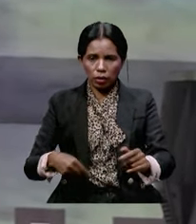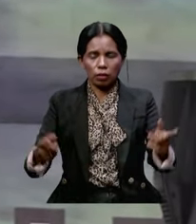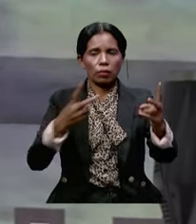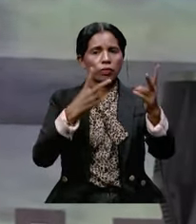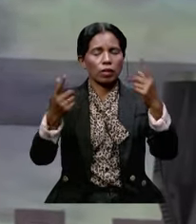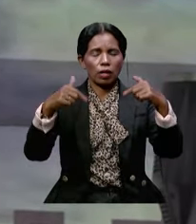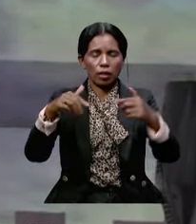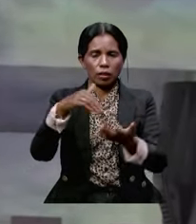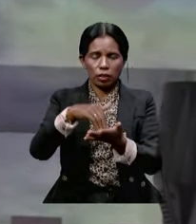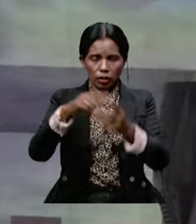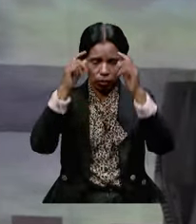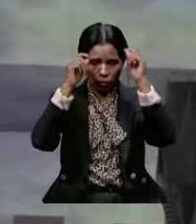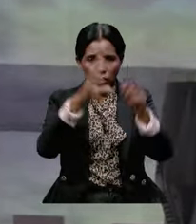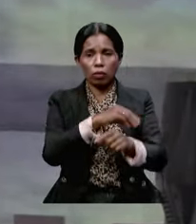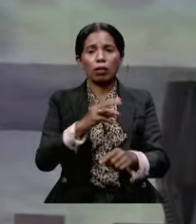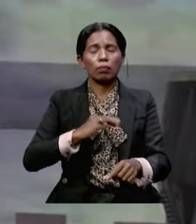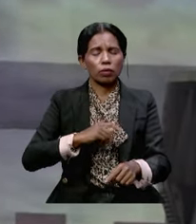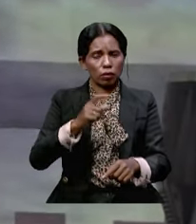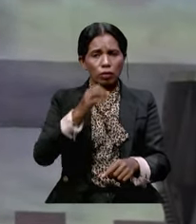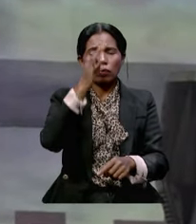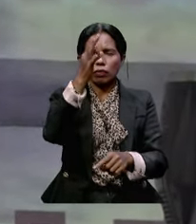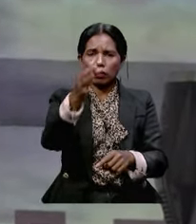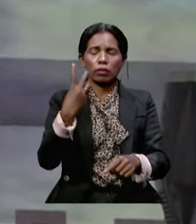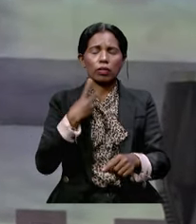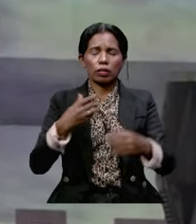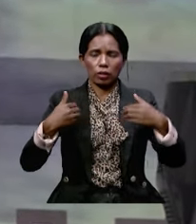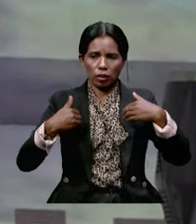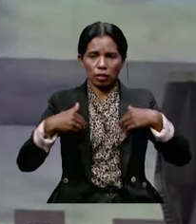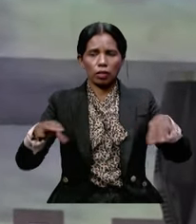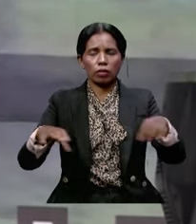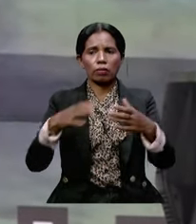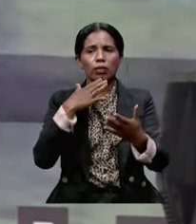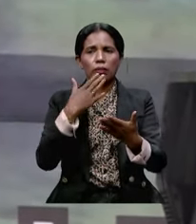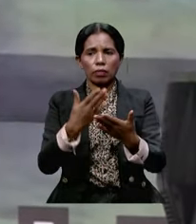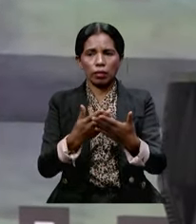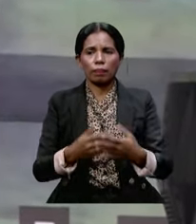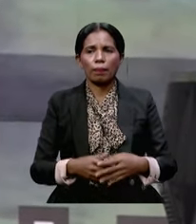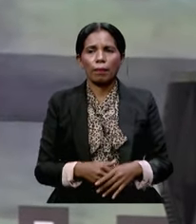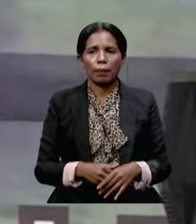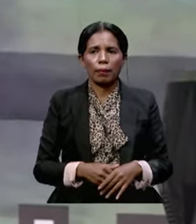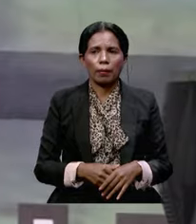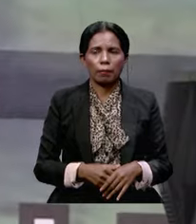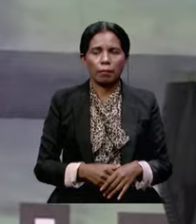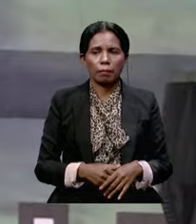no Manatuto, ao desejo e ao futuro, e ta se a cooperação na be de Aglutan.